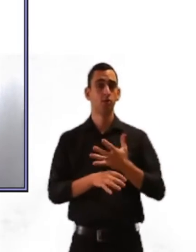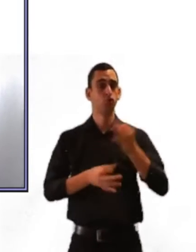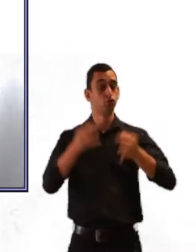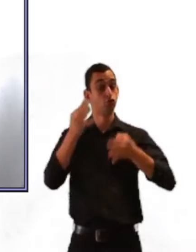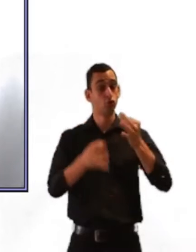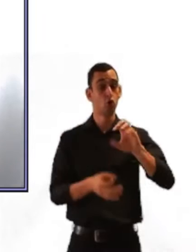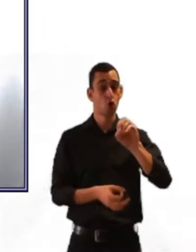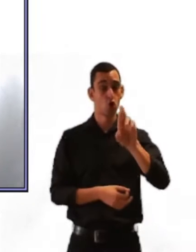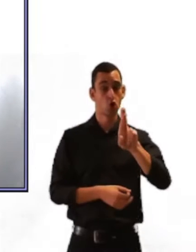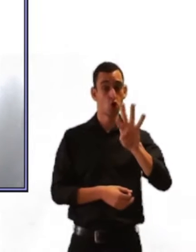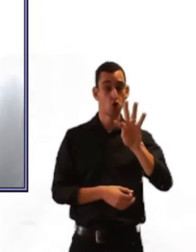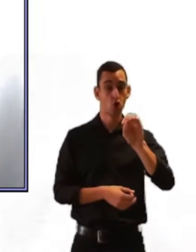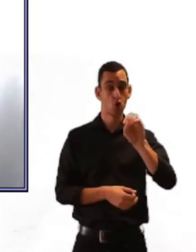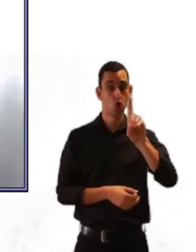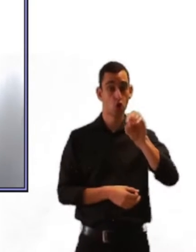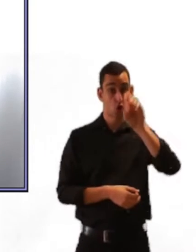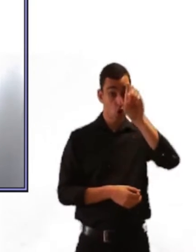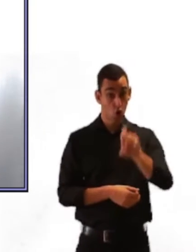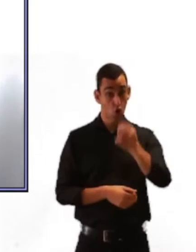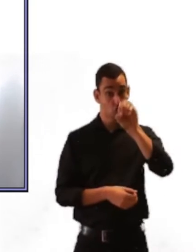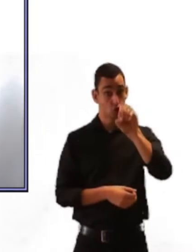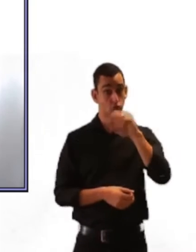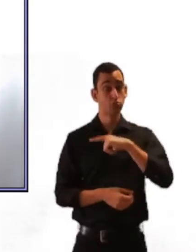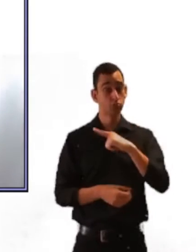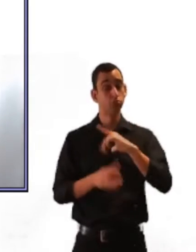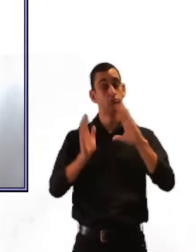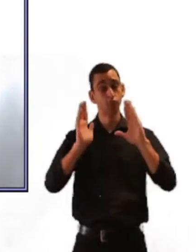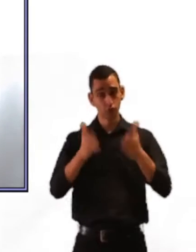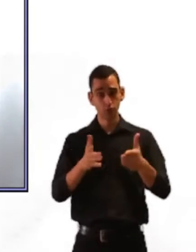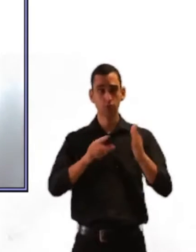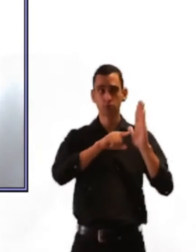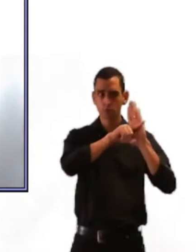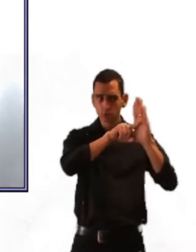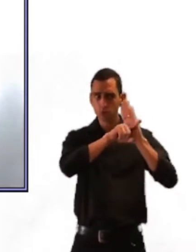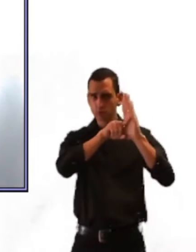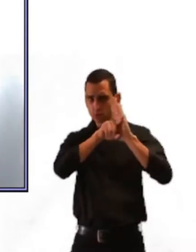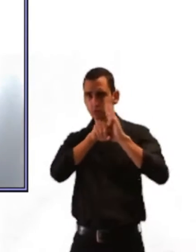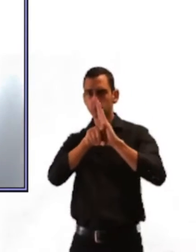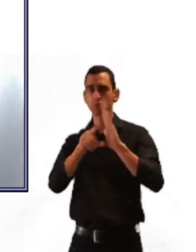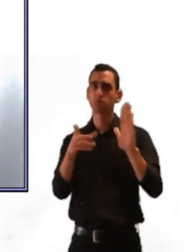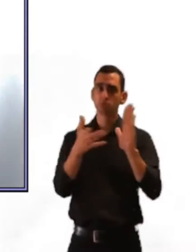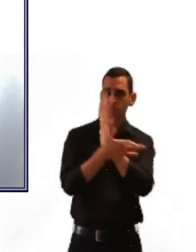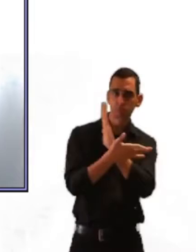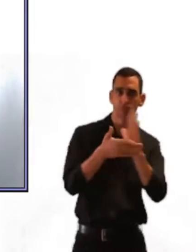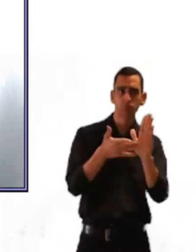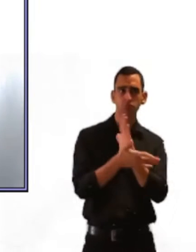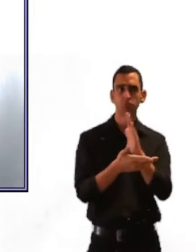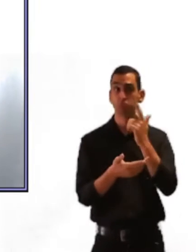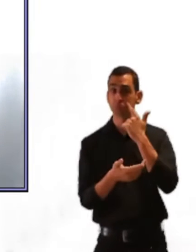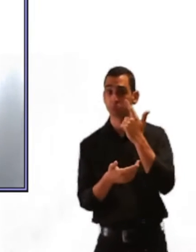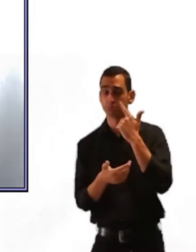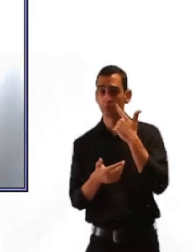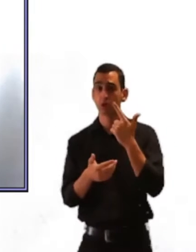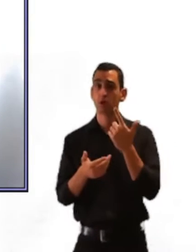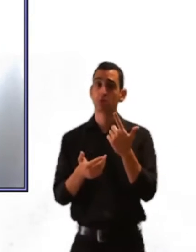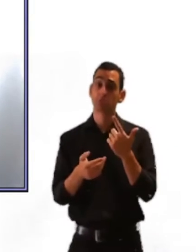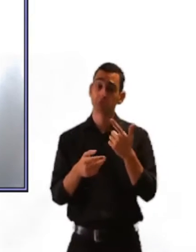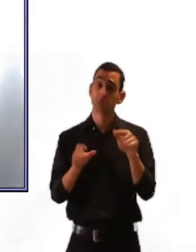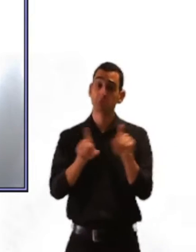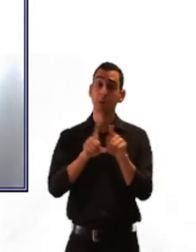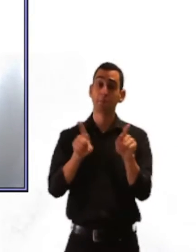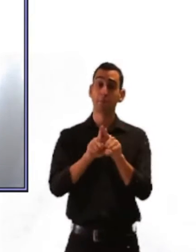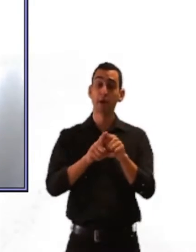a essas teorias da decisão judicial, que vão buscar a análise muitas das vezes de fatores extrajurídicos,